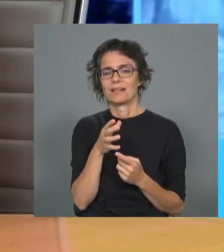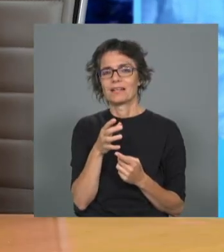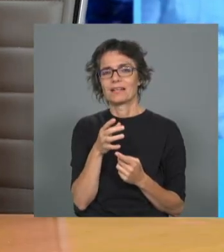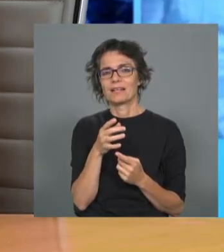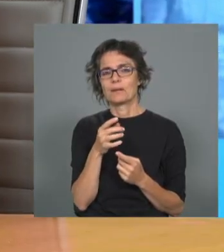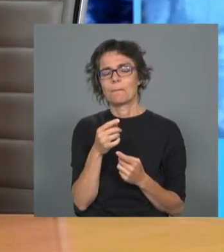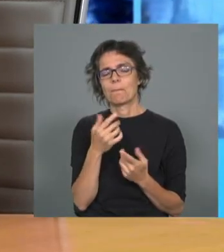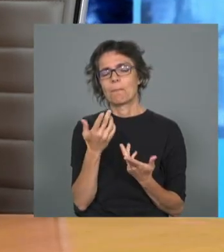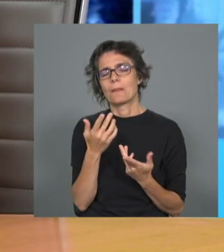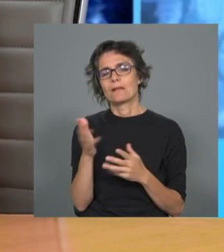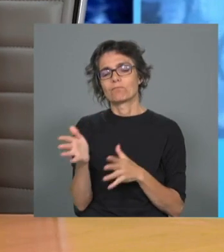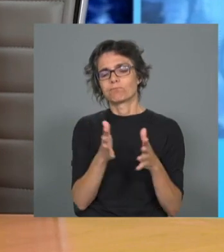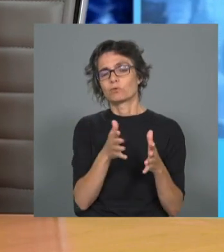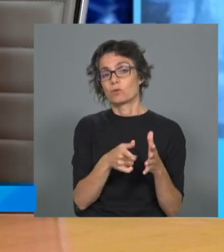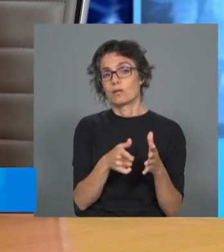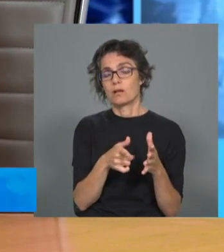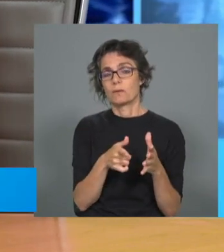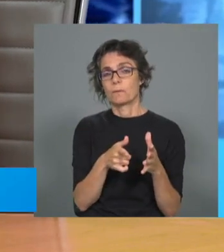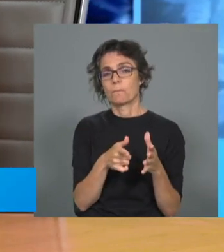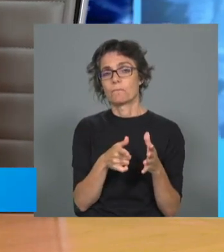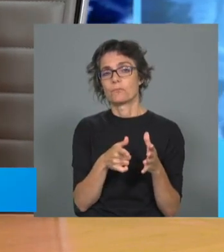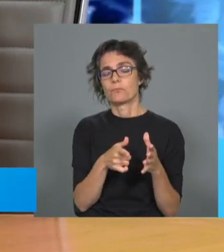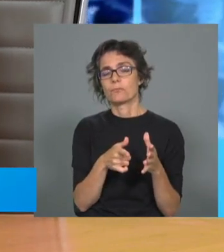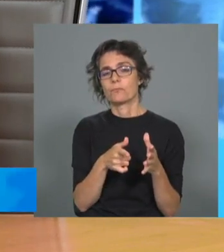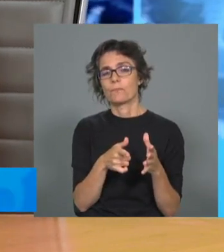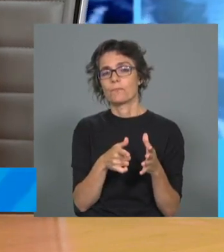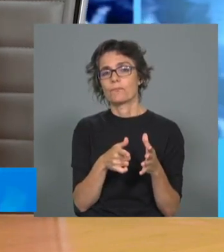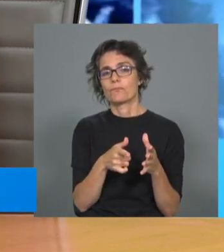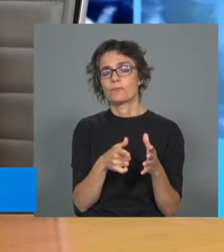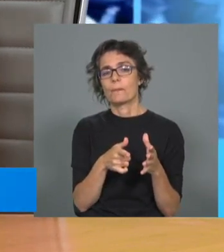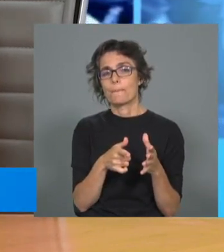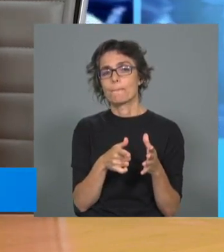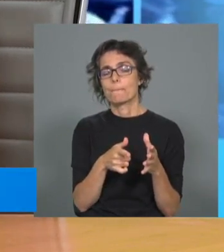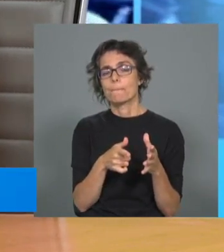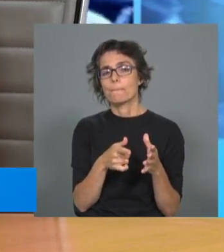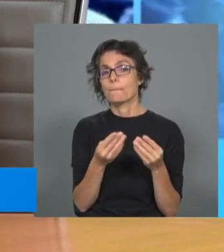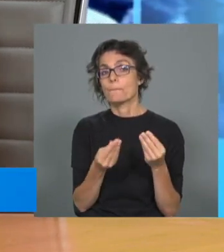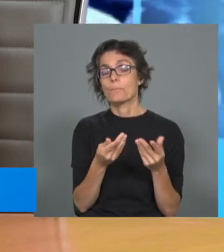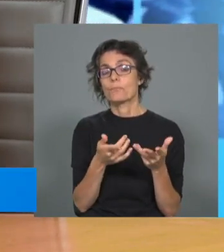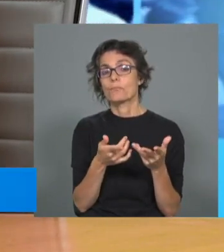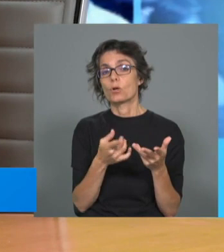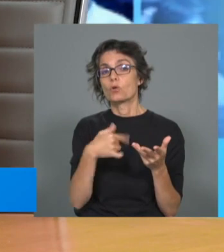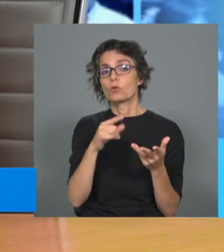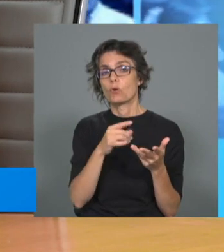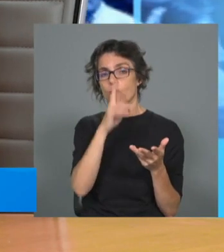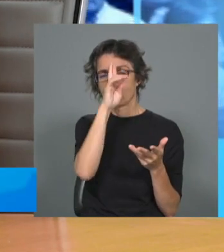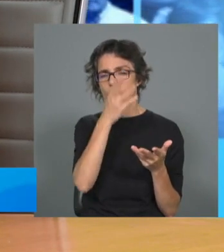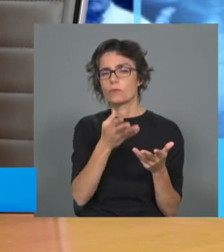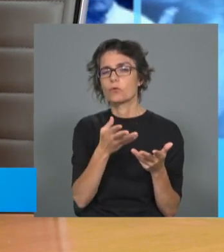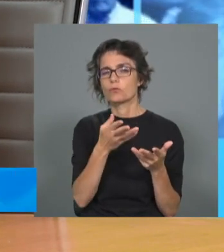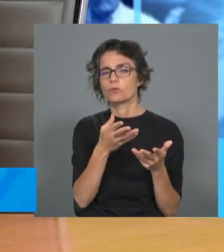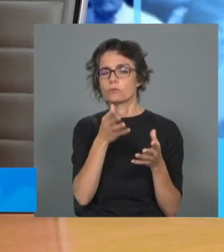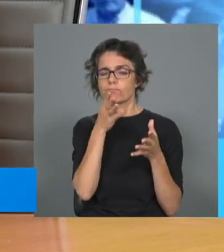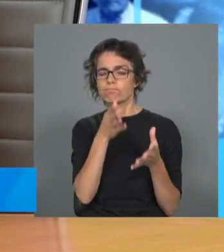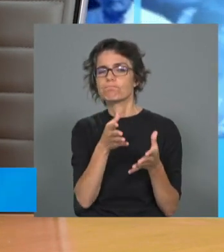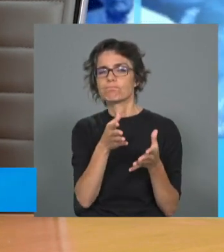narrativas, porque se por um lado há todo há todo um esforço e há todo um investimento,